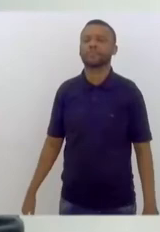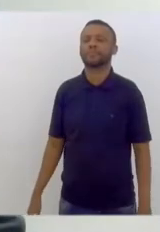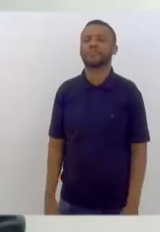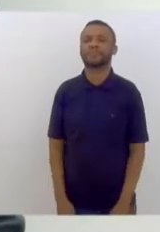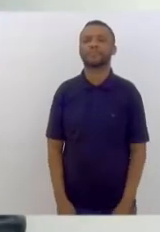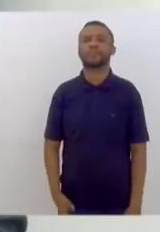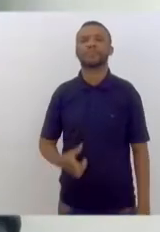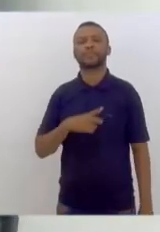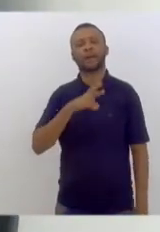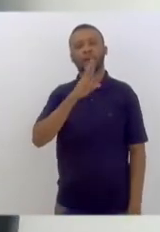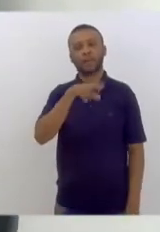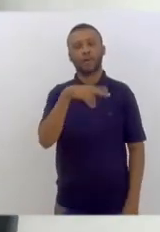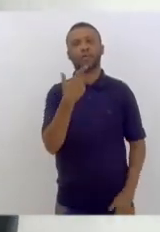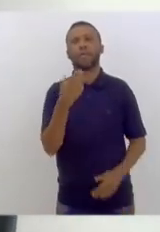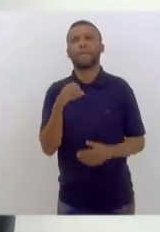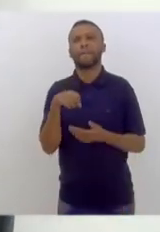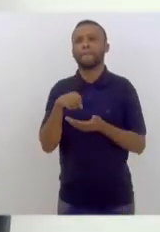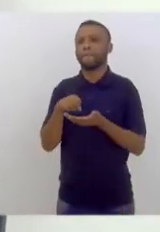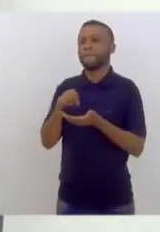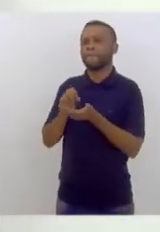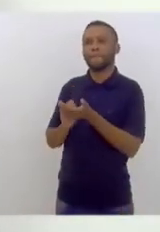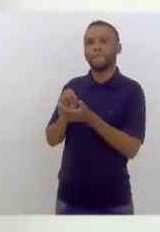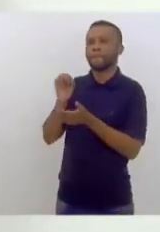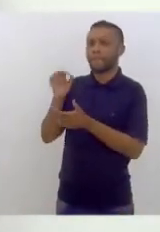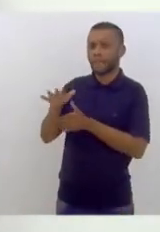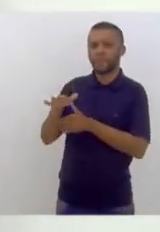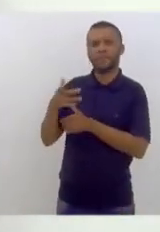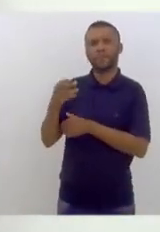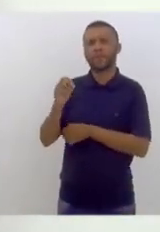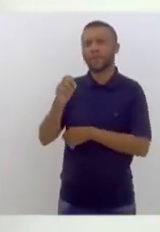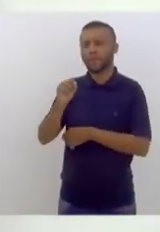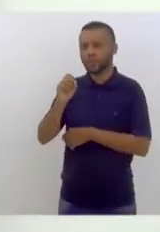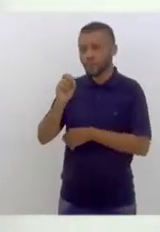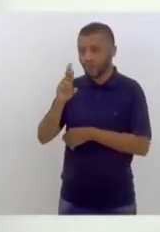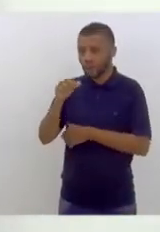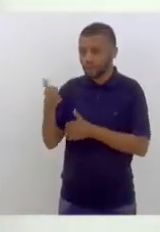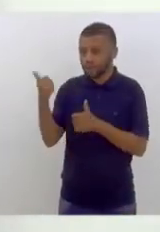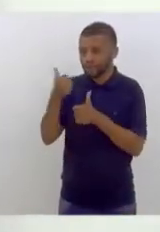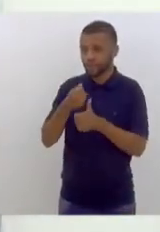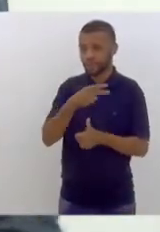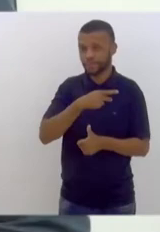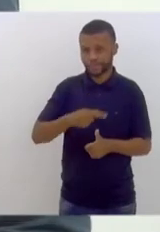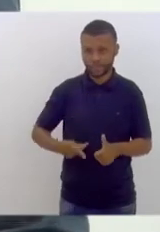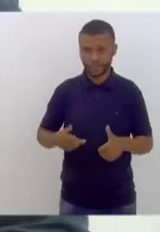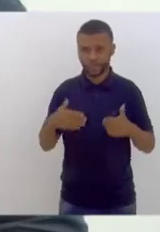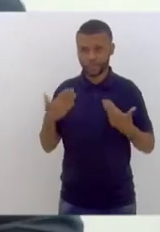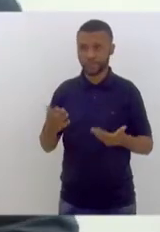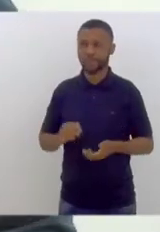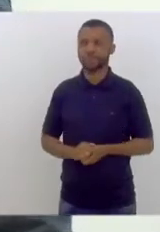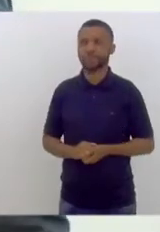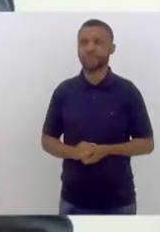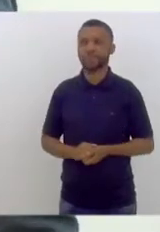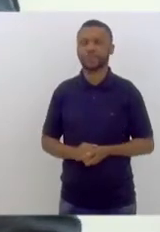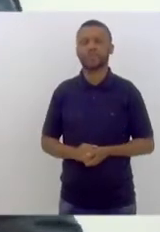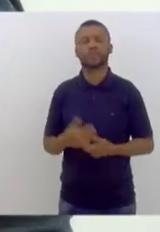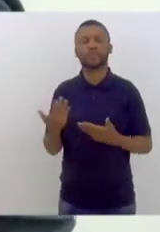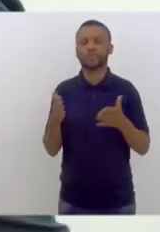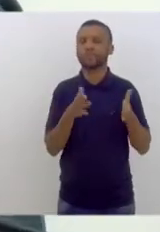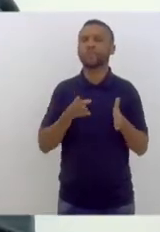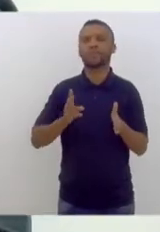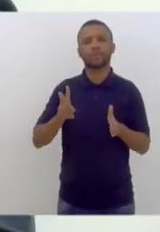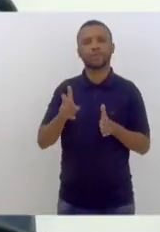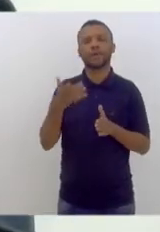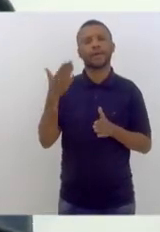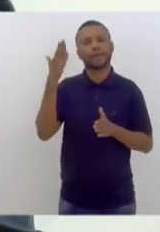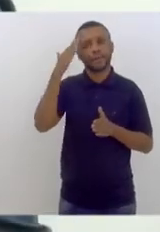mensagem aqui para o Osório e me referi a você como presidente. Então, vamos então dar continuidade. Eu gostaria